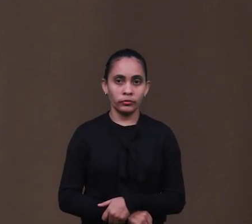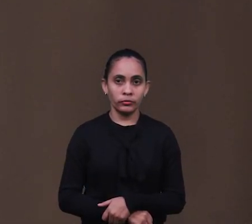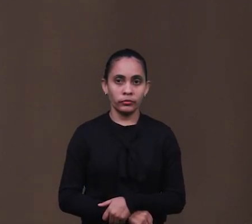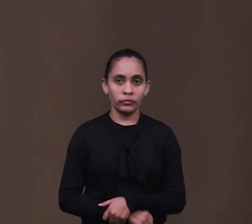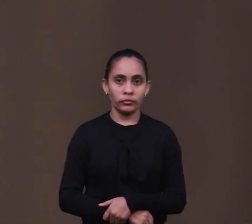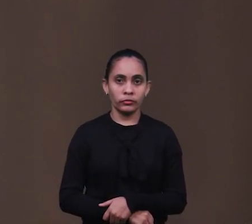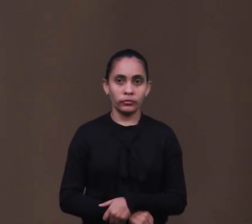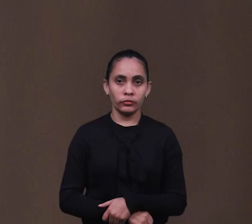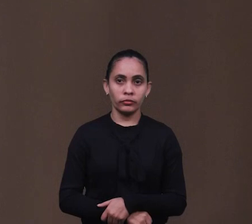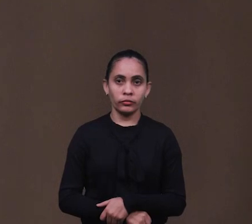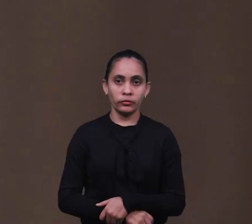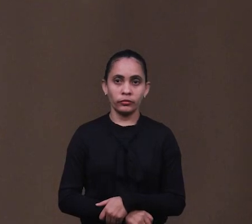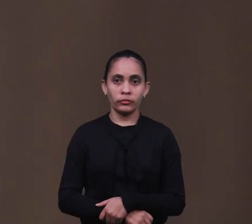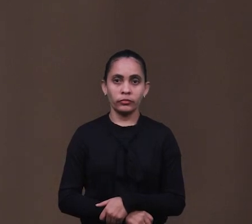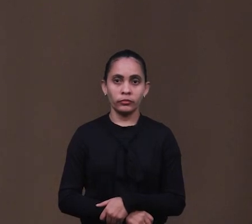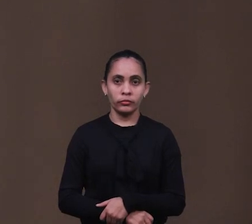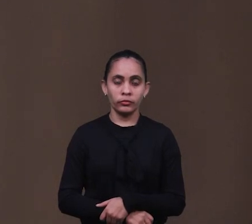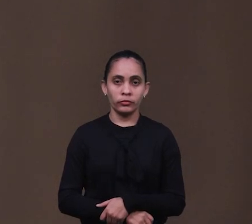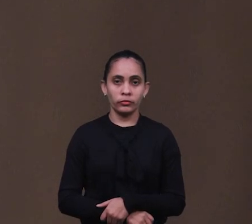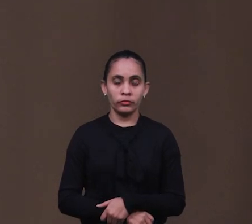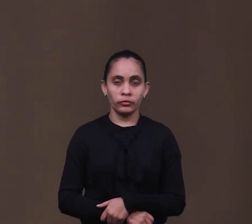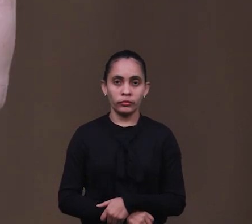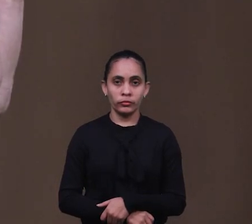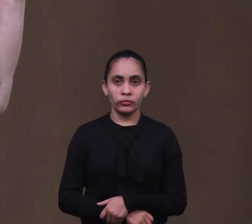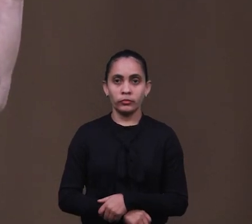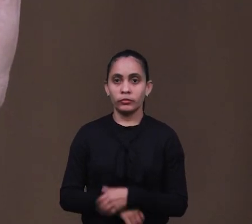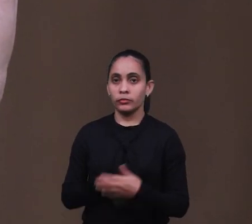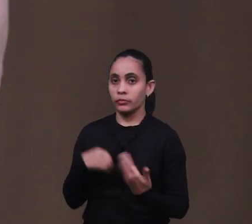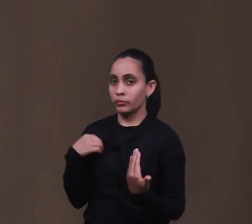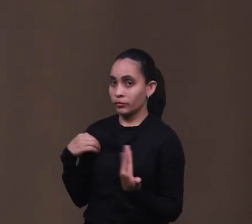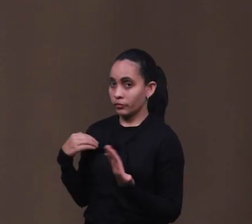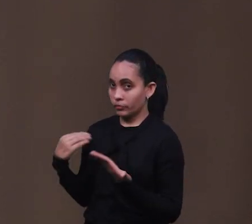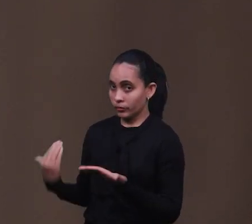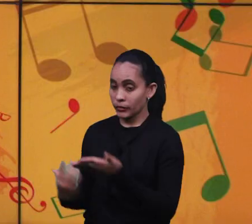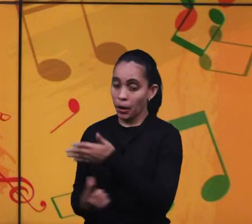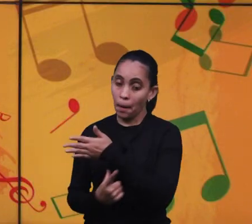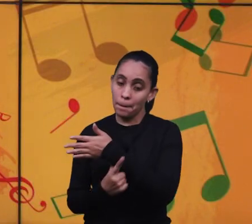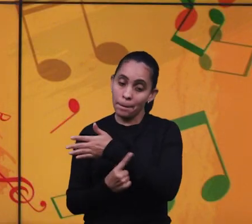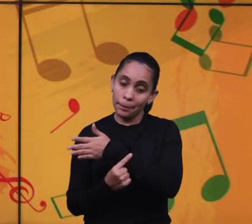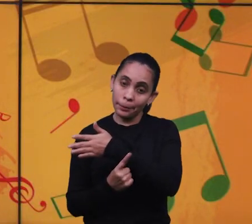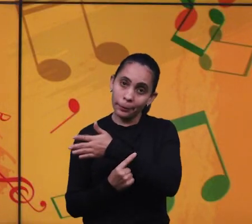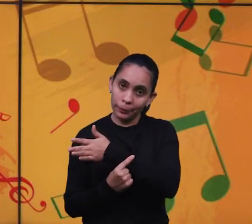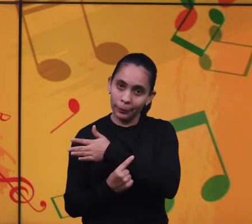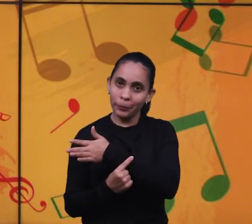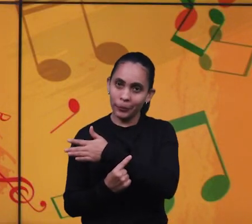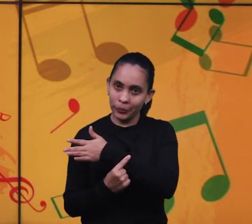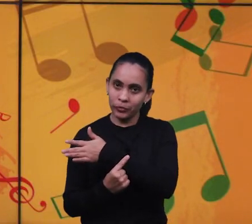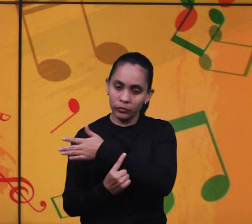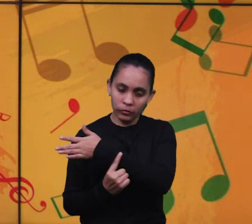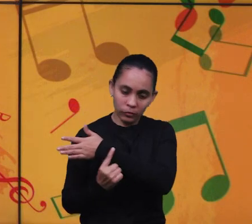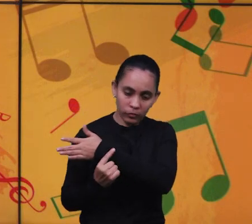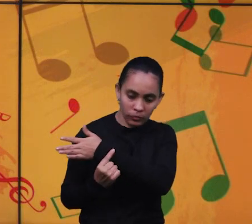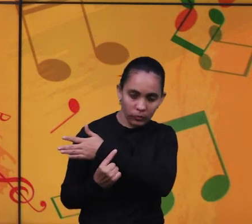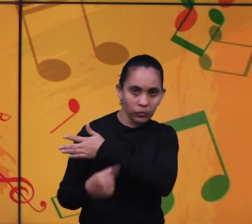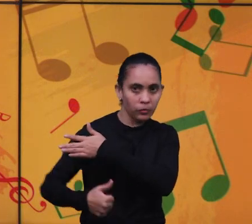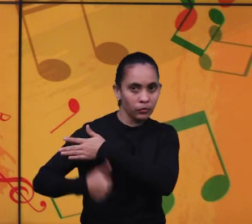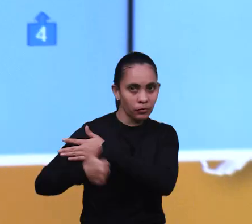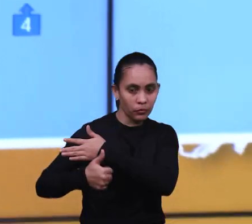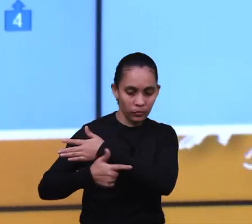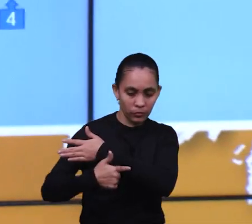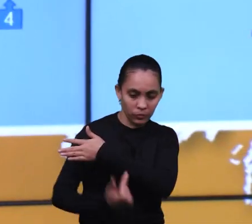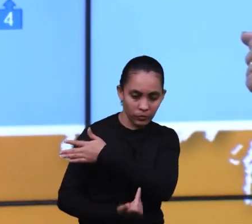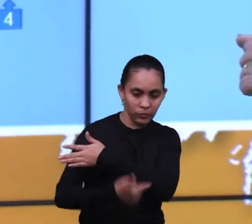e Si menor. Pestana na segunda casa. Vamos agora conhecer o